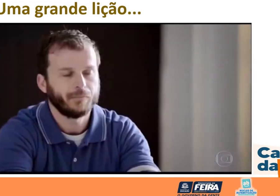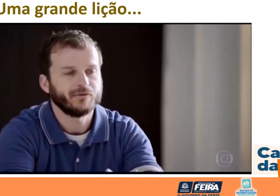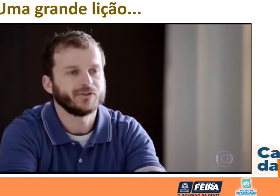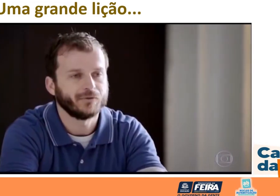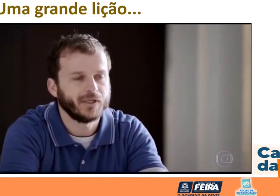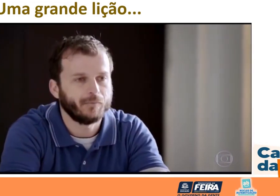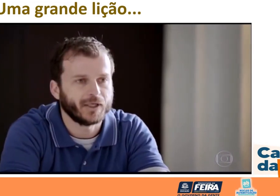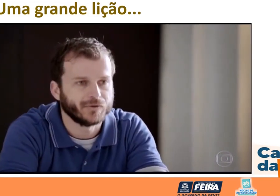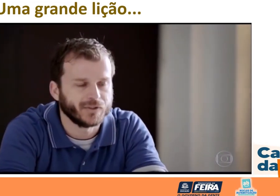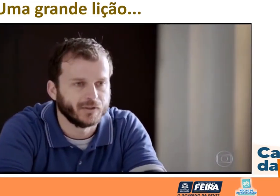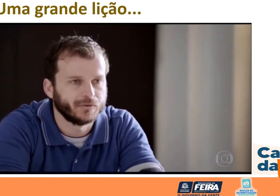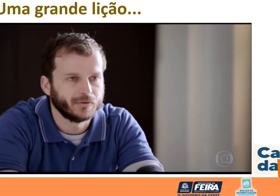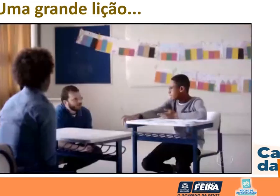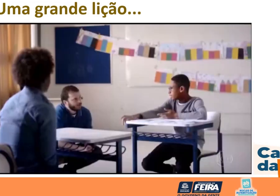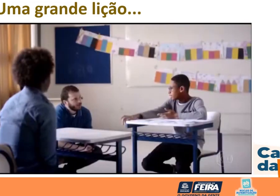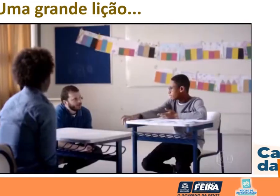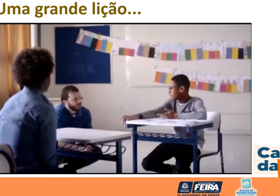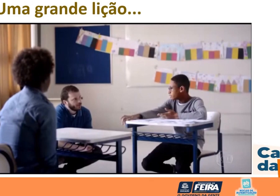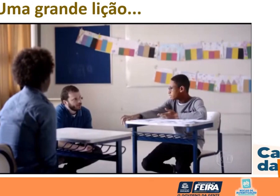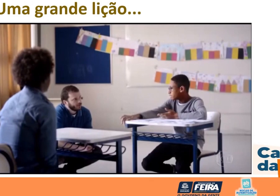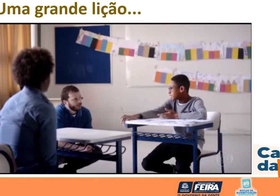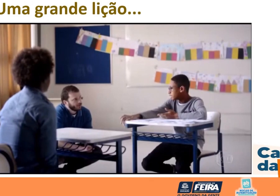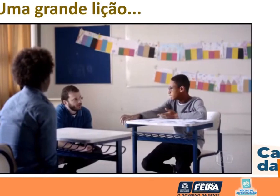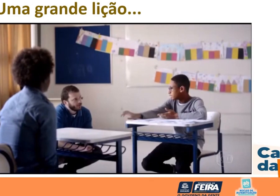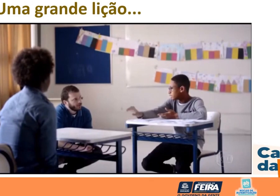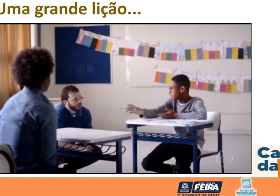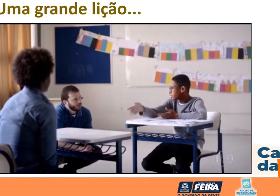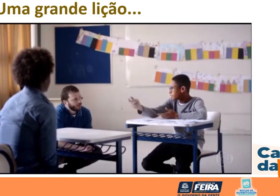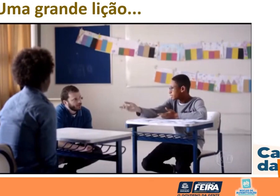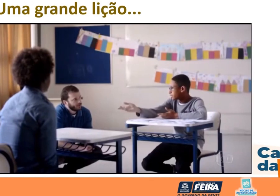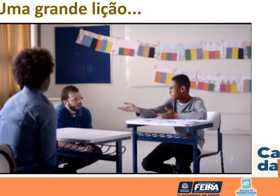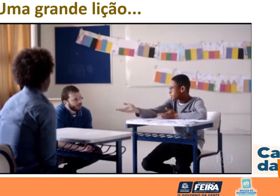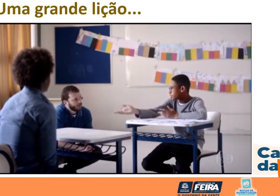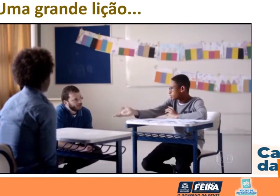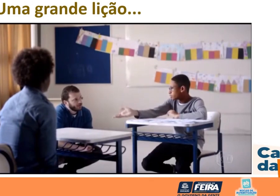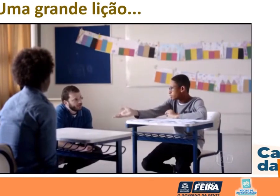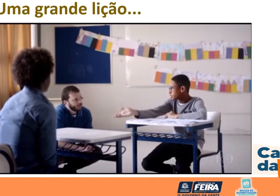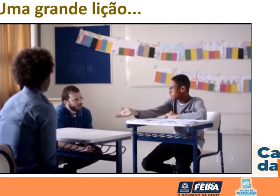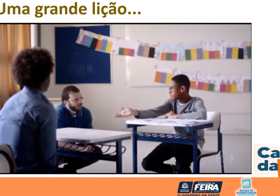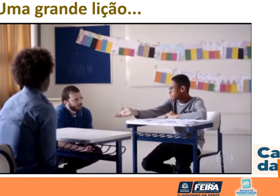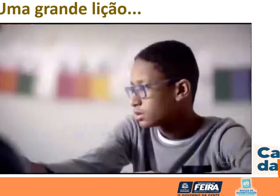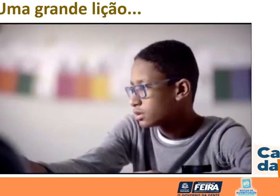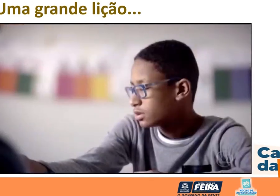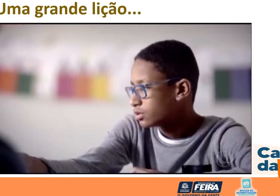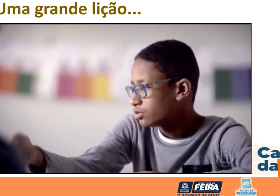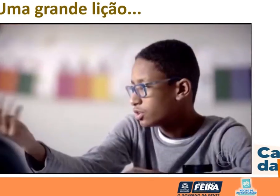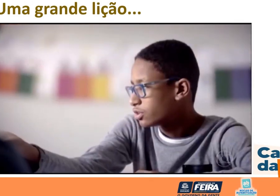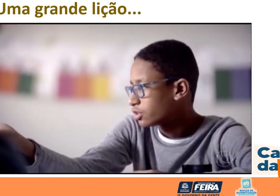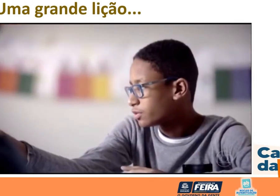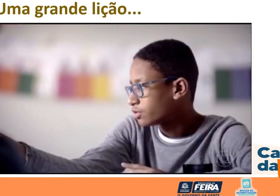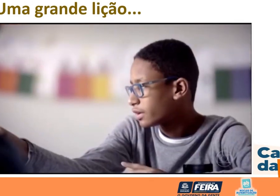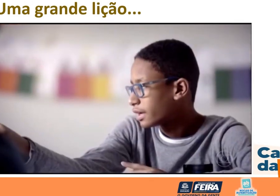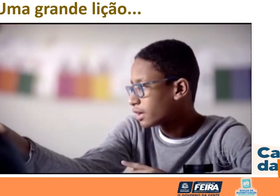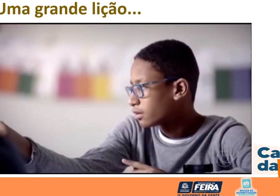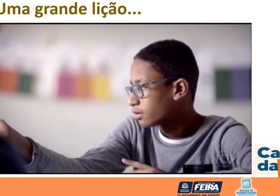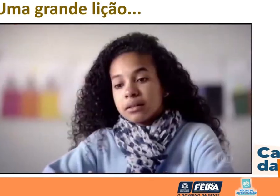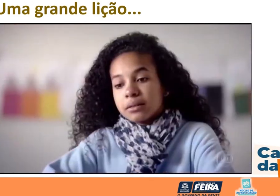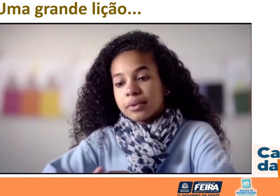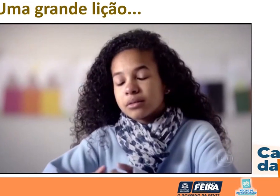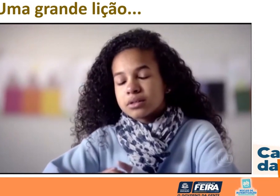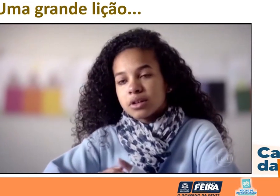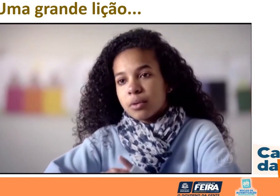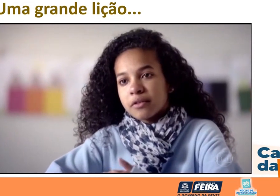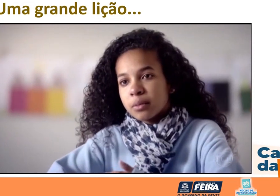E pra você, o que é preconceito? É você não respeitar as pessoas do jeito que as pessoas é.